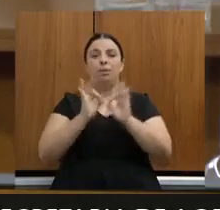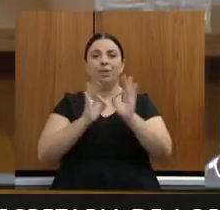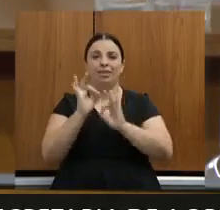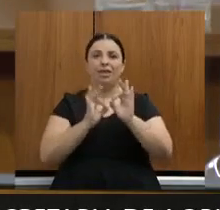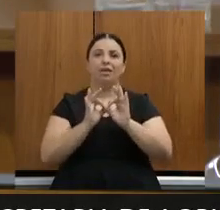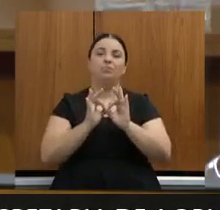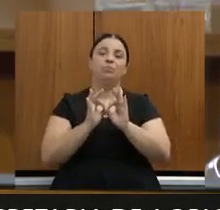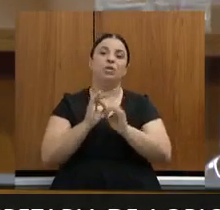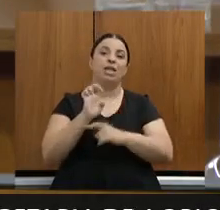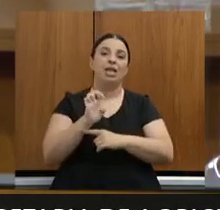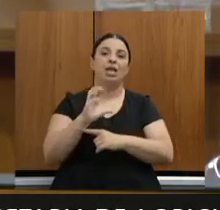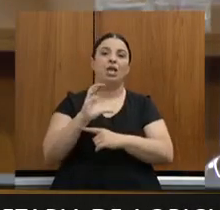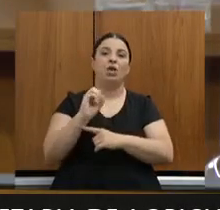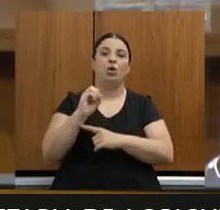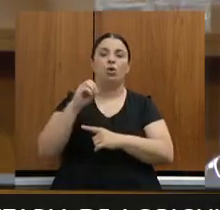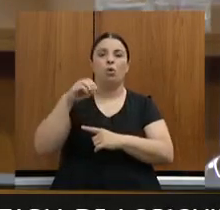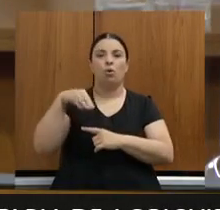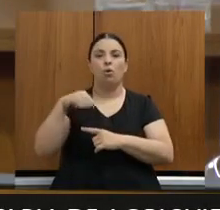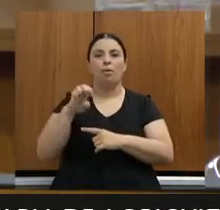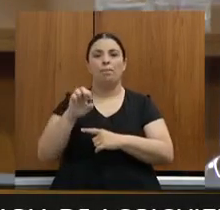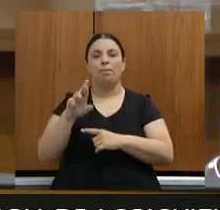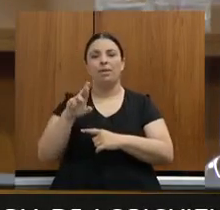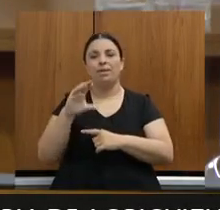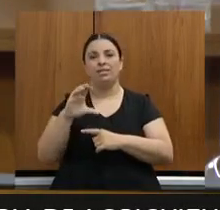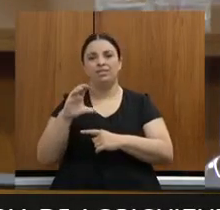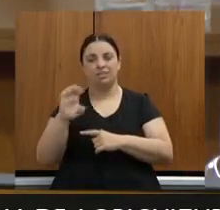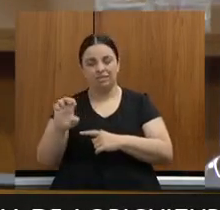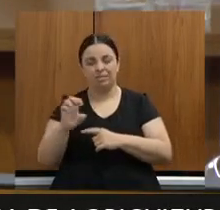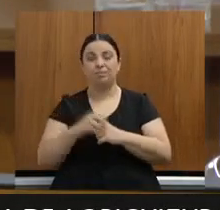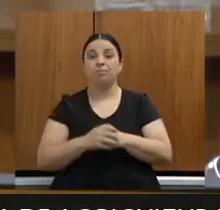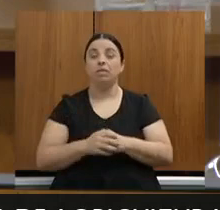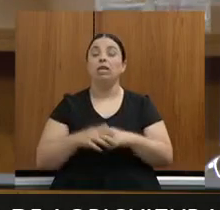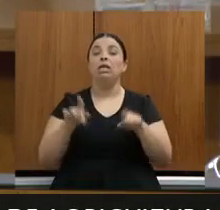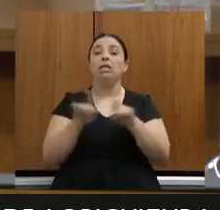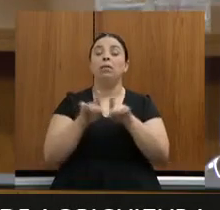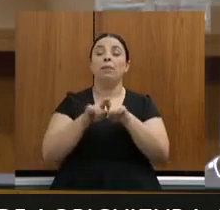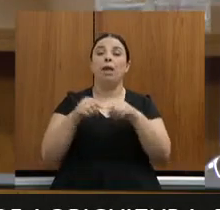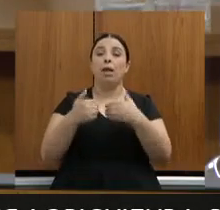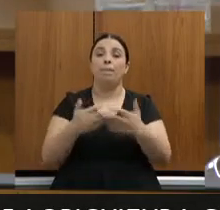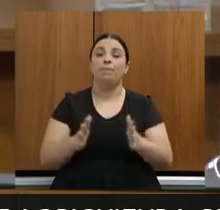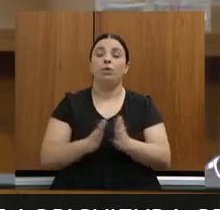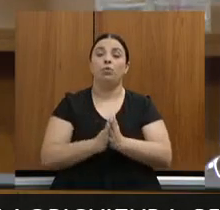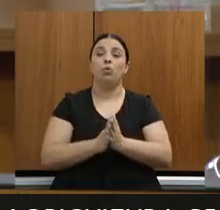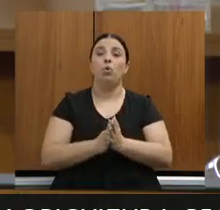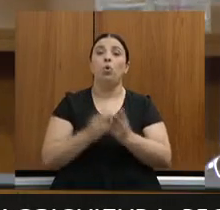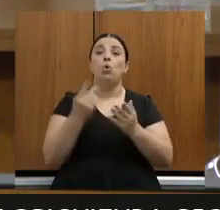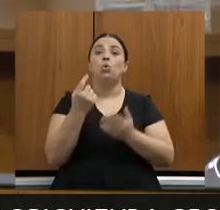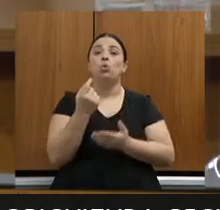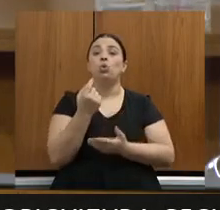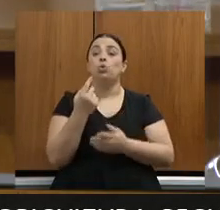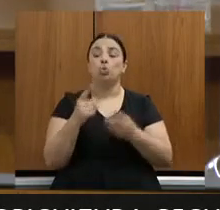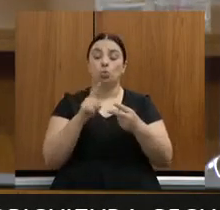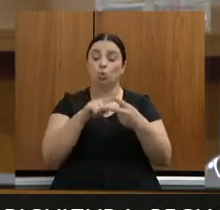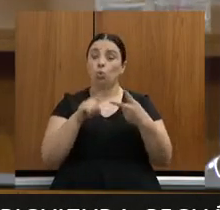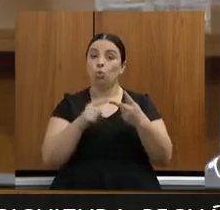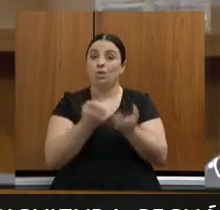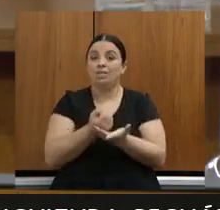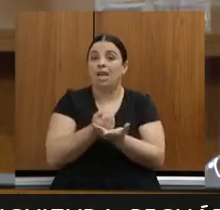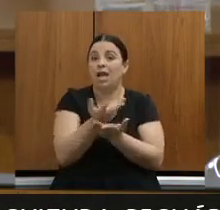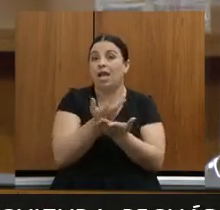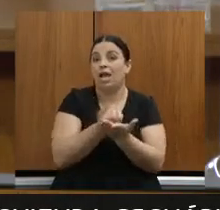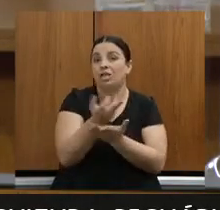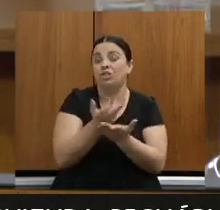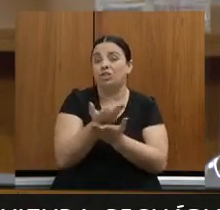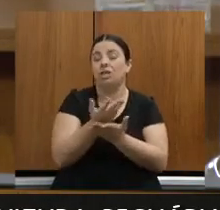comercializar seus produtos e lançar lançamos também duas cartilhas com orientações para construção de